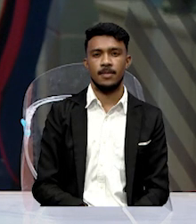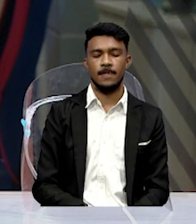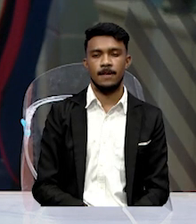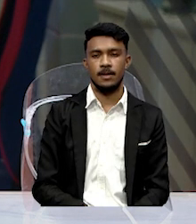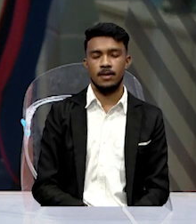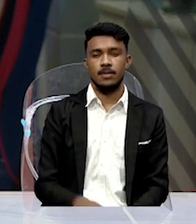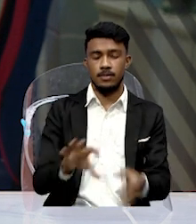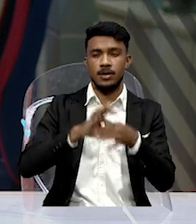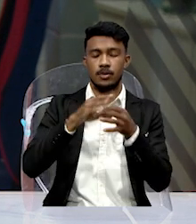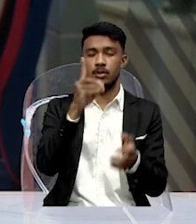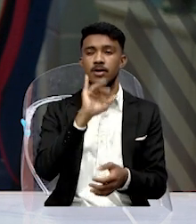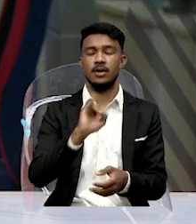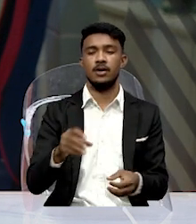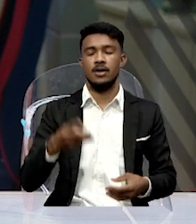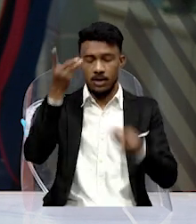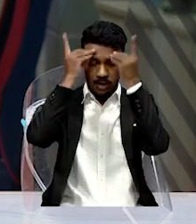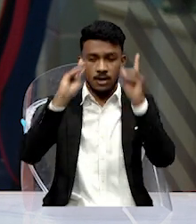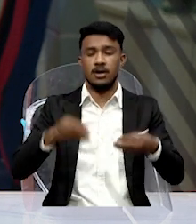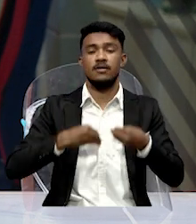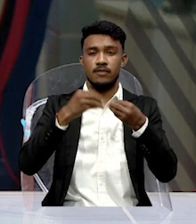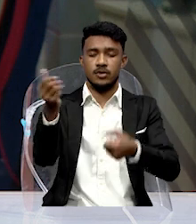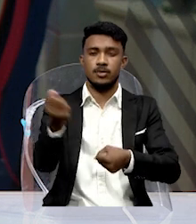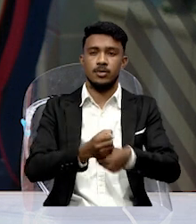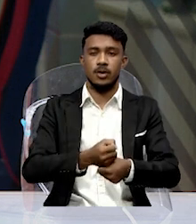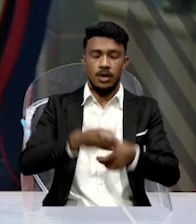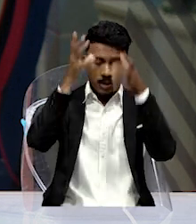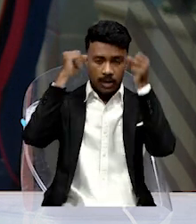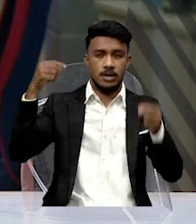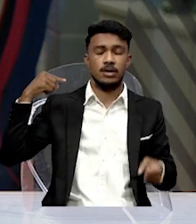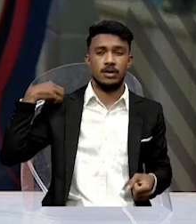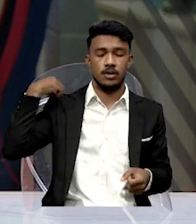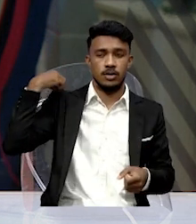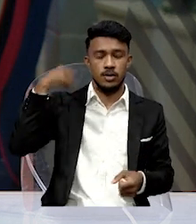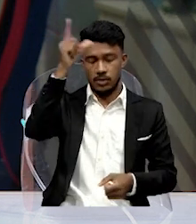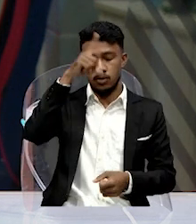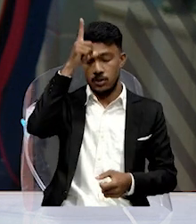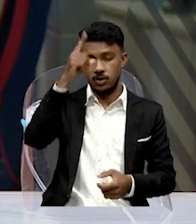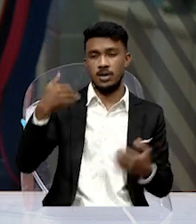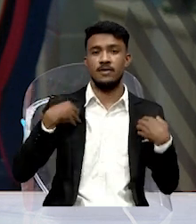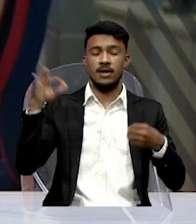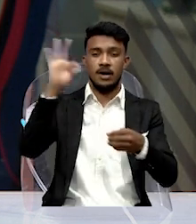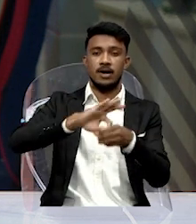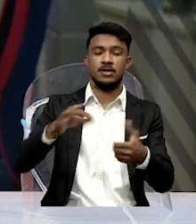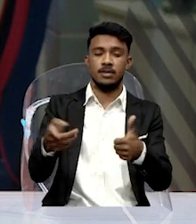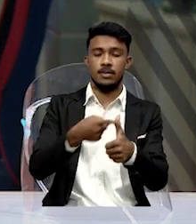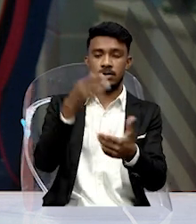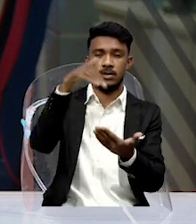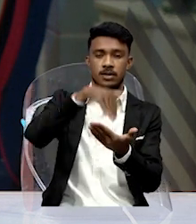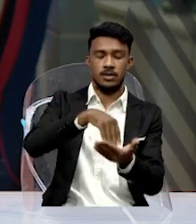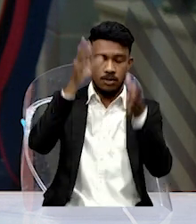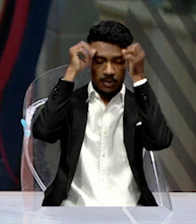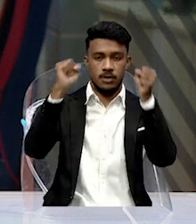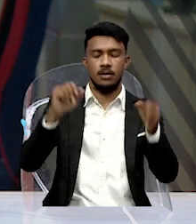Equipa surpresa dele declara o apoio ao candidato presidente da República, Francisco Guterres Lolo, e a eleição presidencial segunda volta.